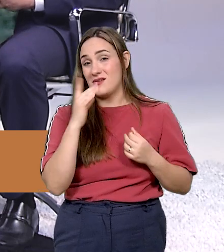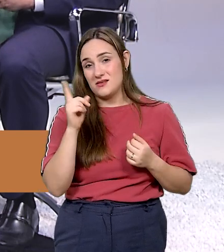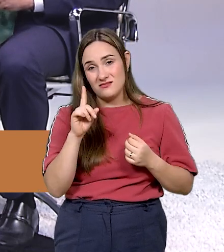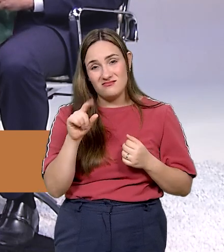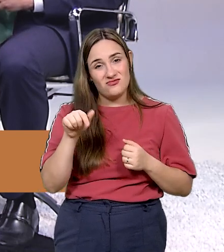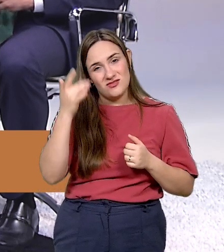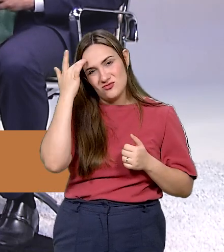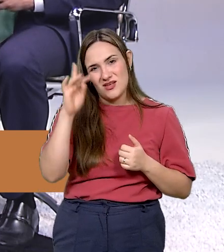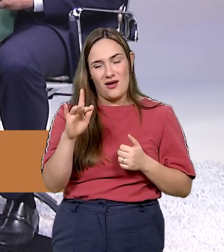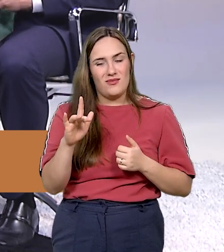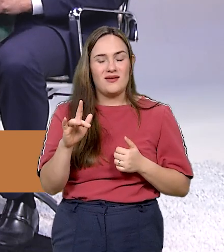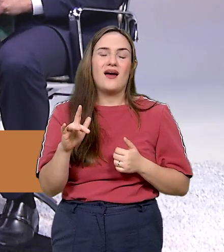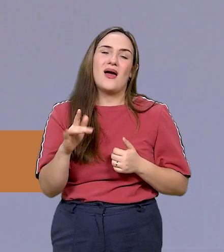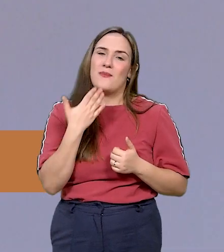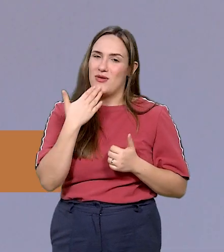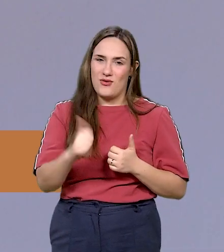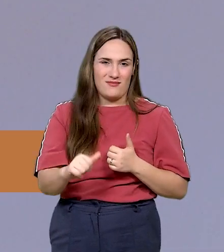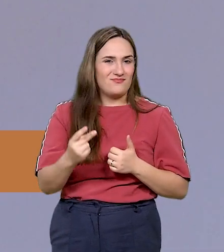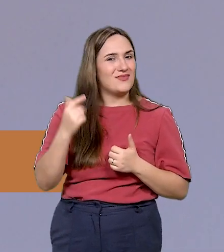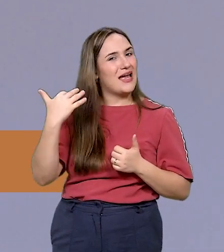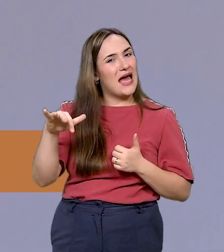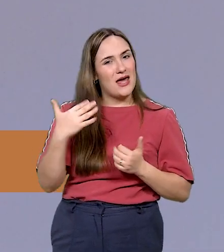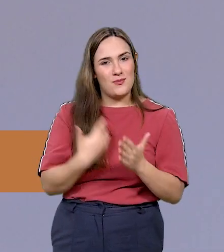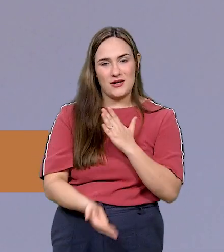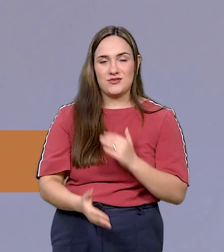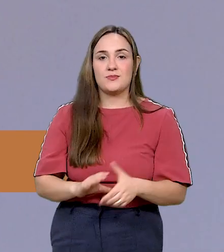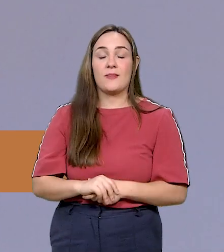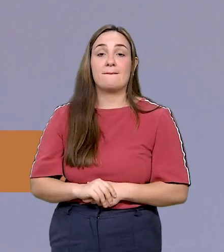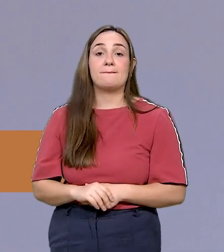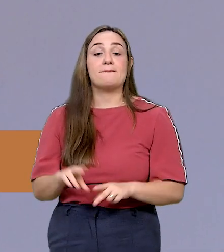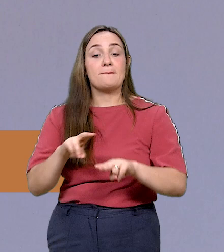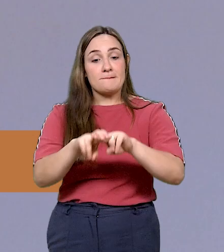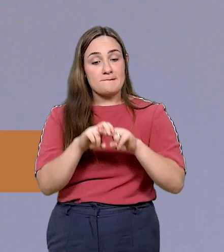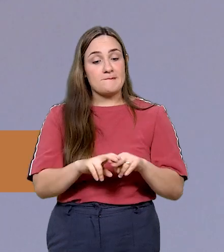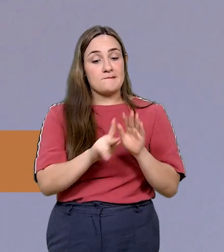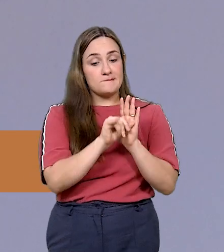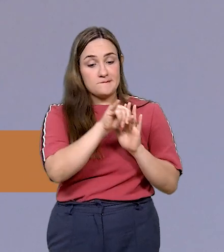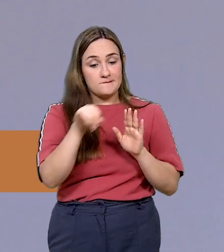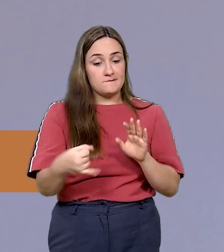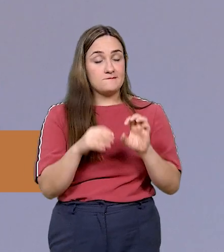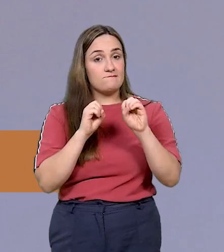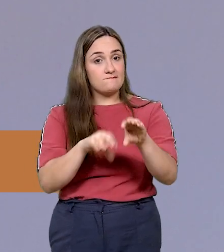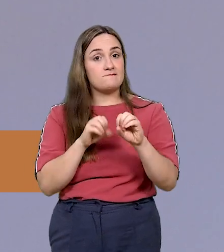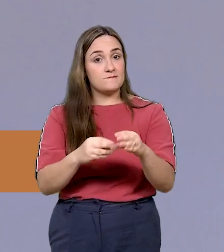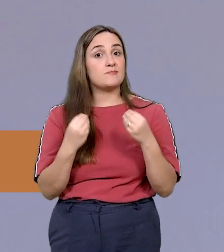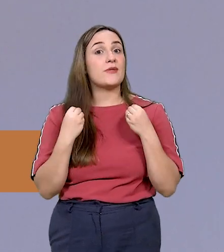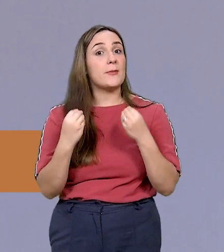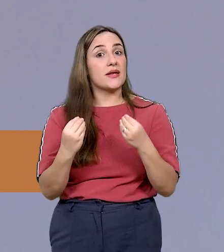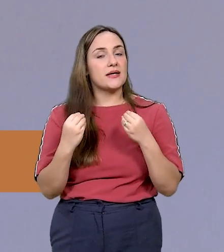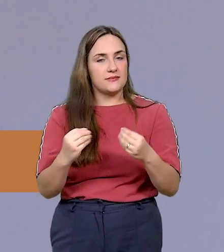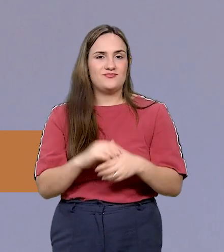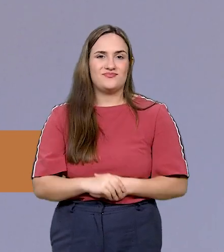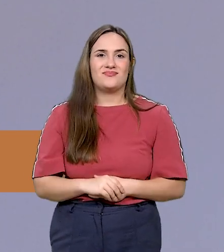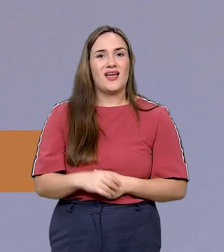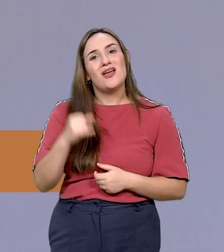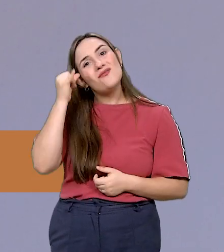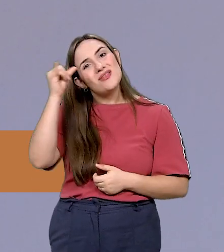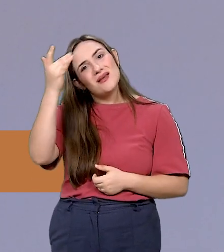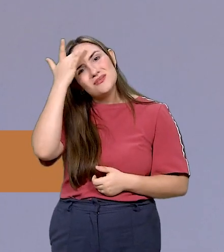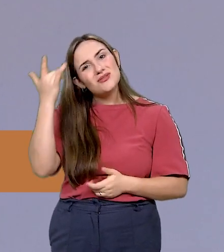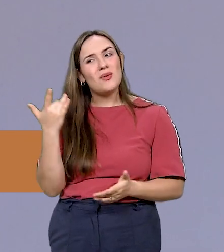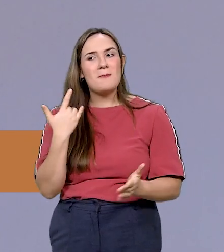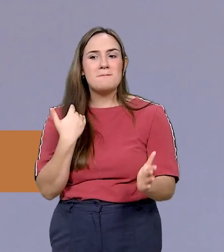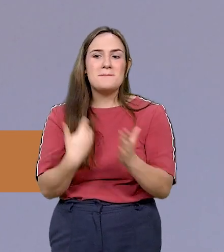aquilo que você não sabe, te custa muito caro. Então, esse projeto de educação é realmente para poder evitar que a pessoa caia